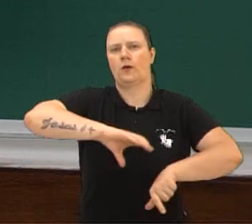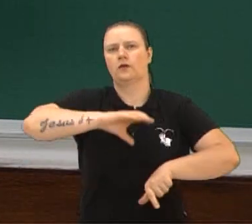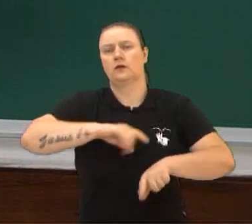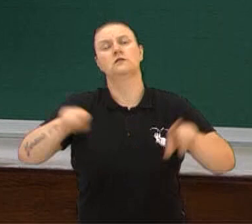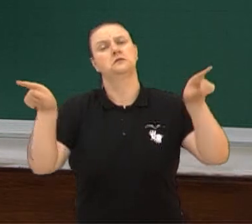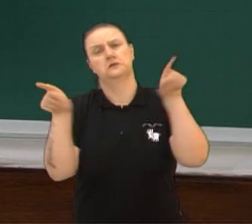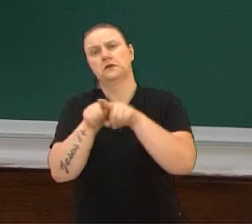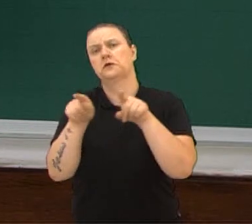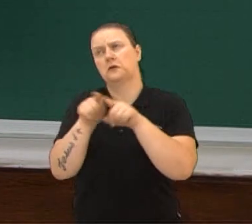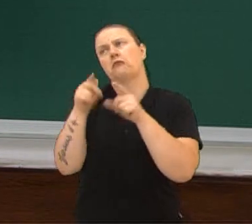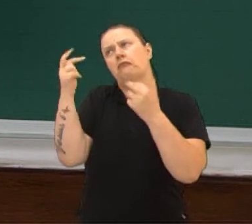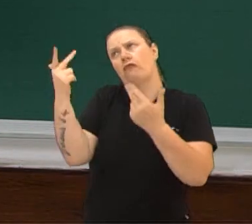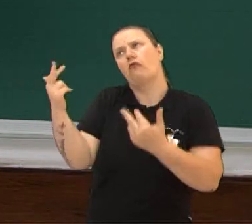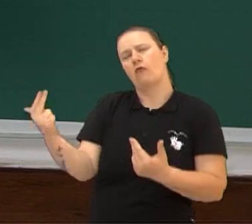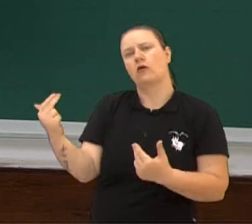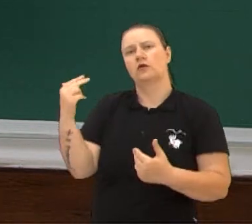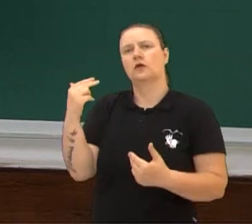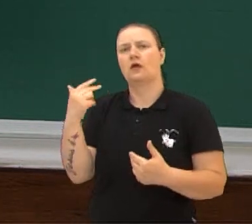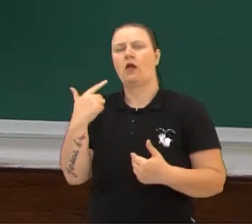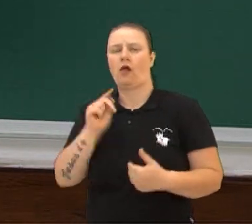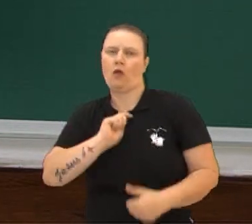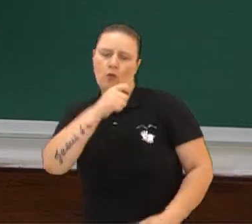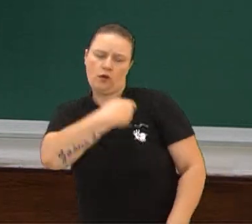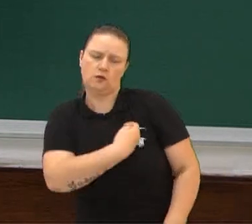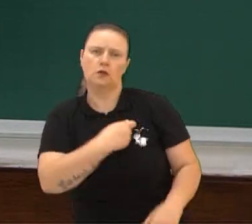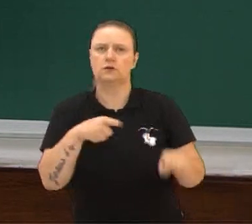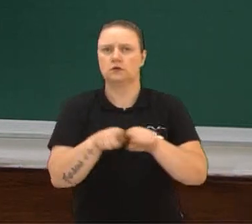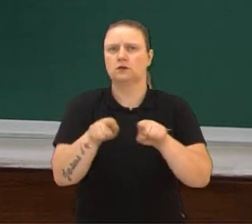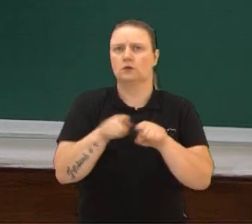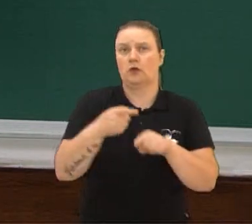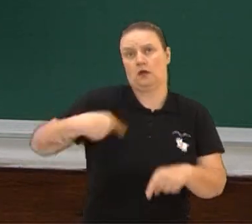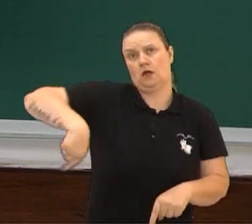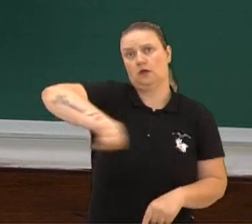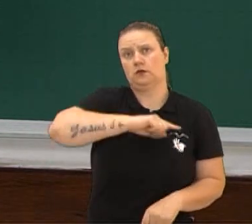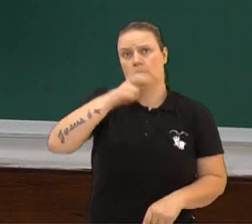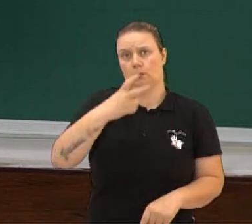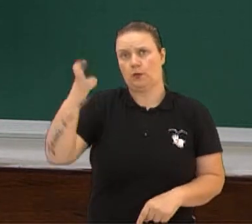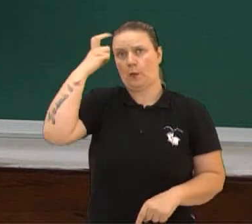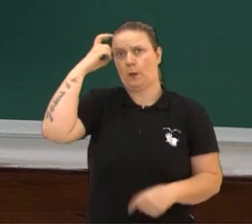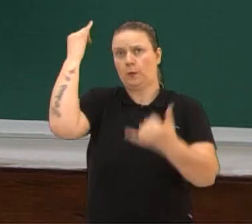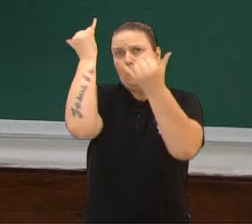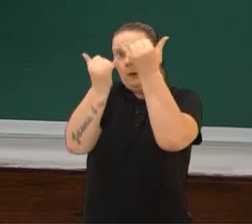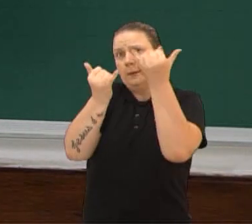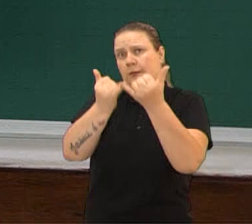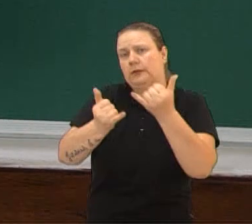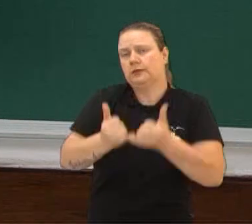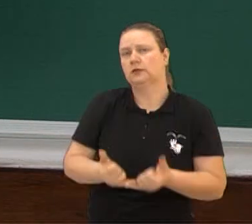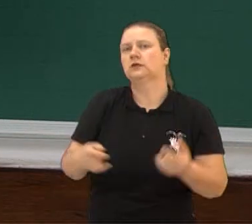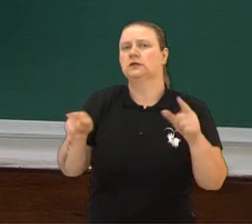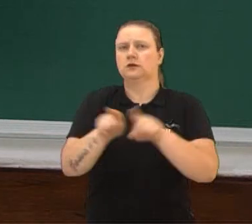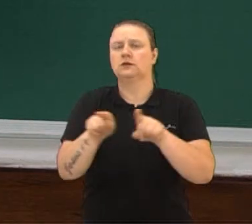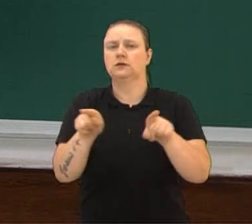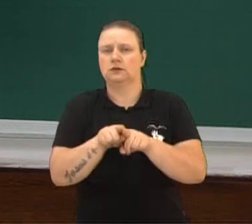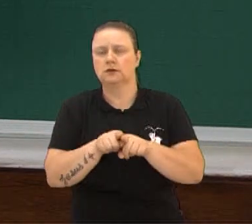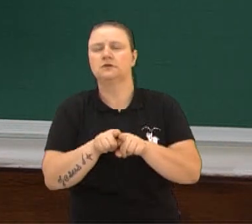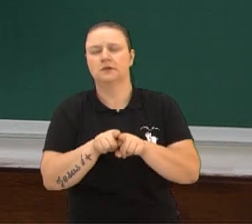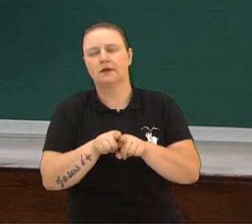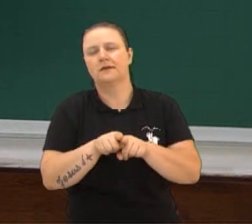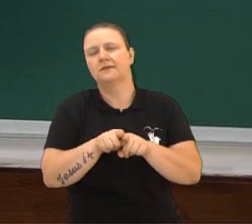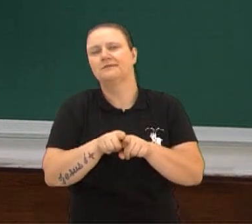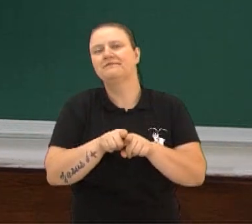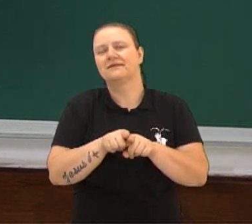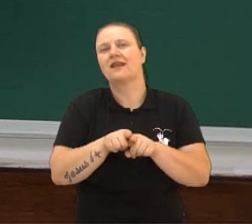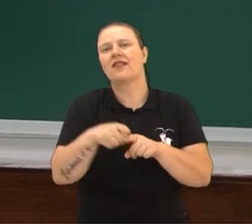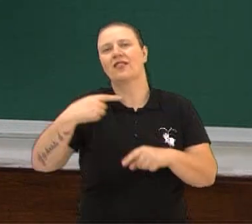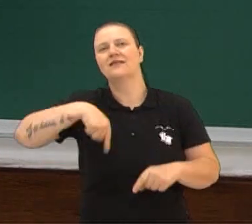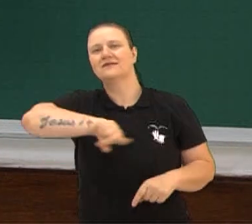língua espanhola, e a nossa cultura se assemelha à cultura dos países latinos, hispano-latinos, né?